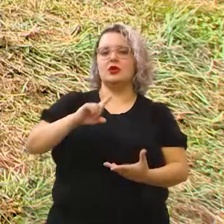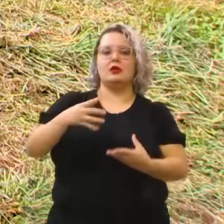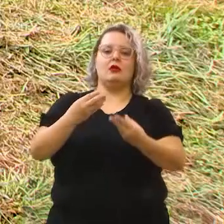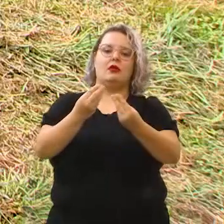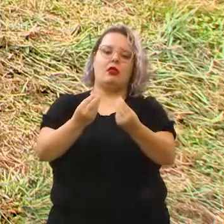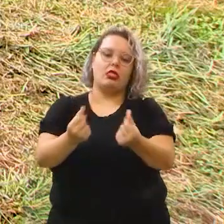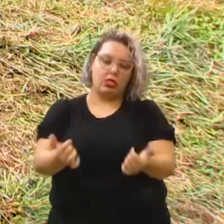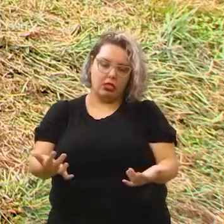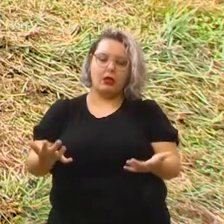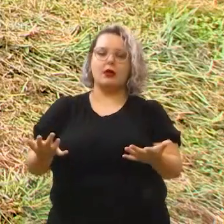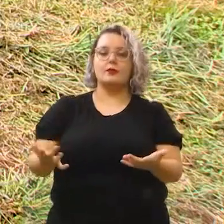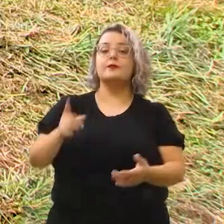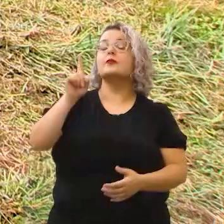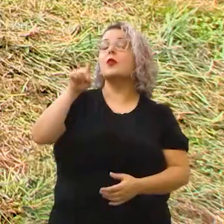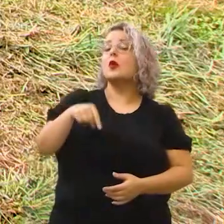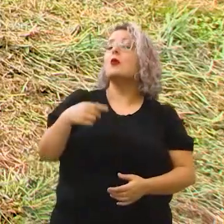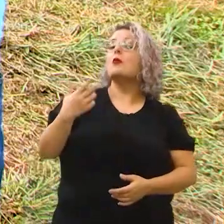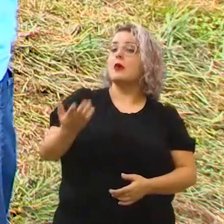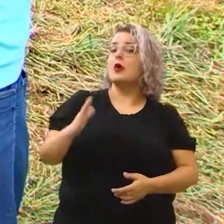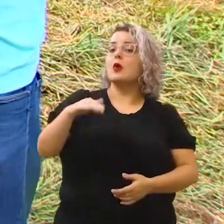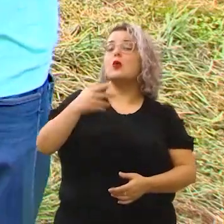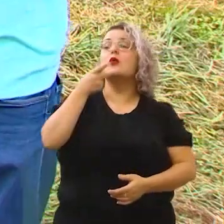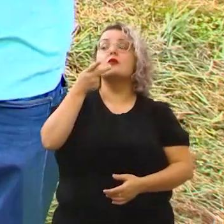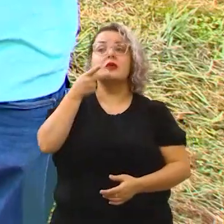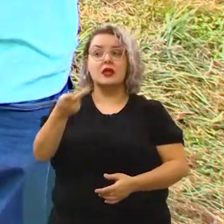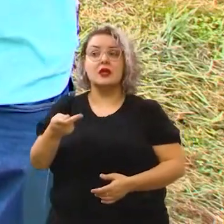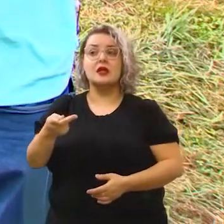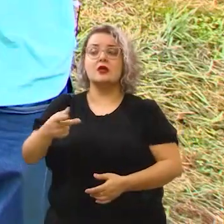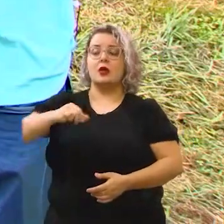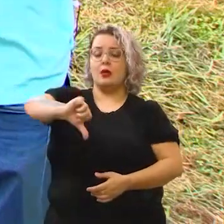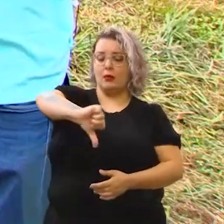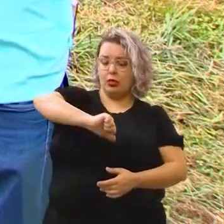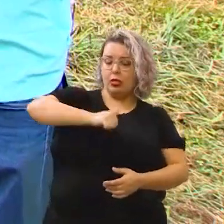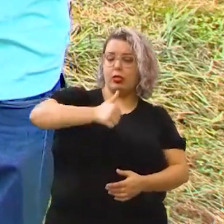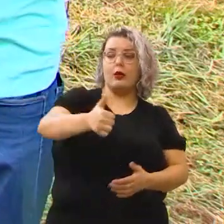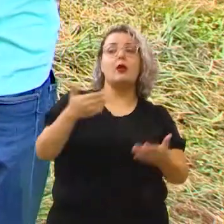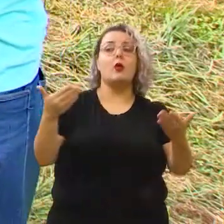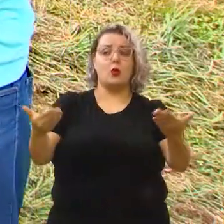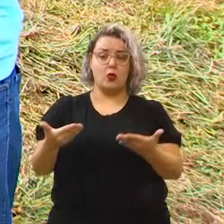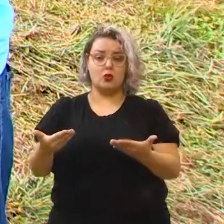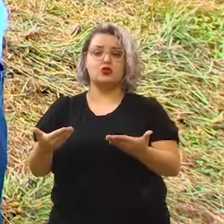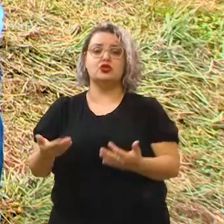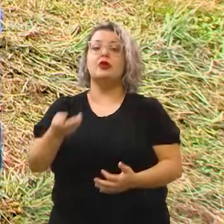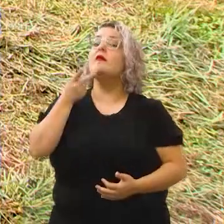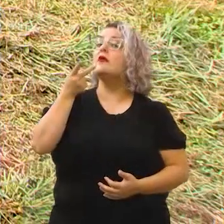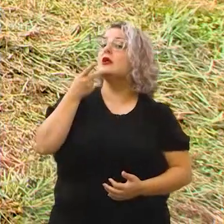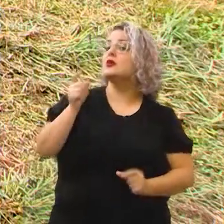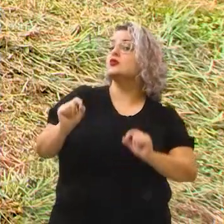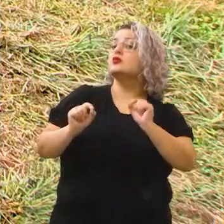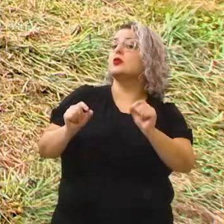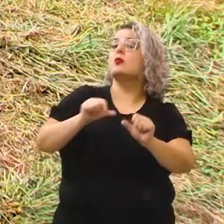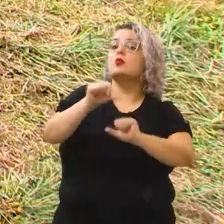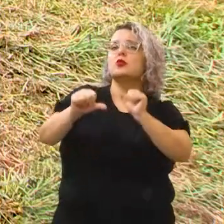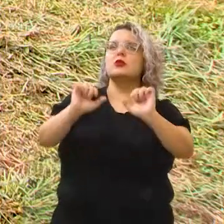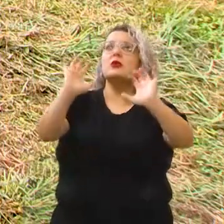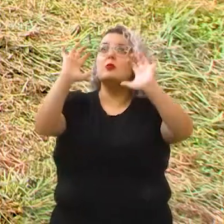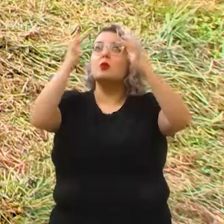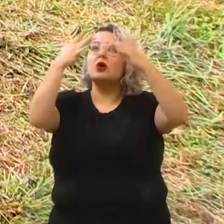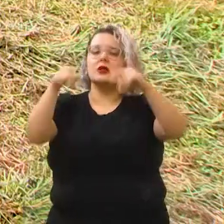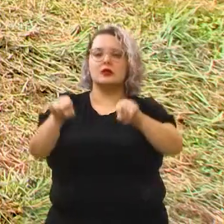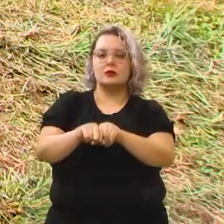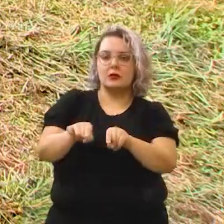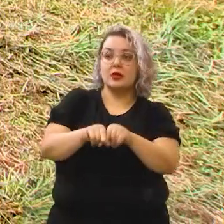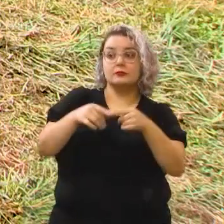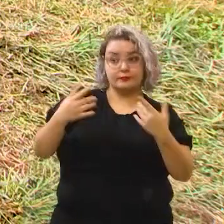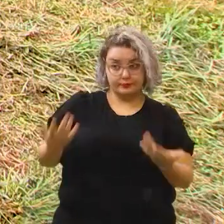não se degradar, né? Então, quando a gente fala de resiliência hoje, a gente está falando também de questão de mudança